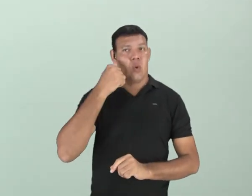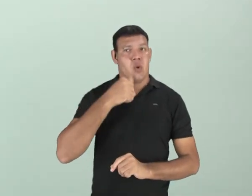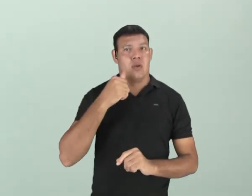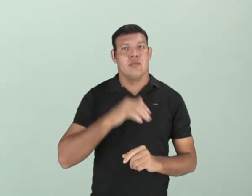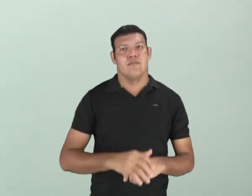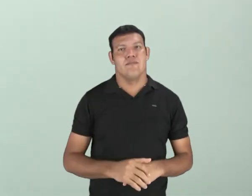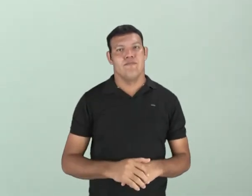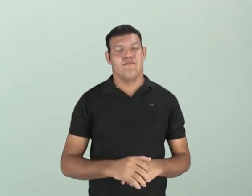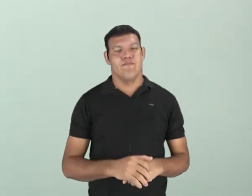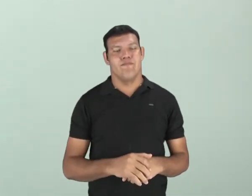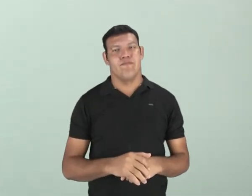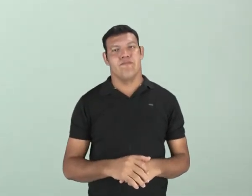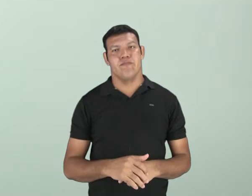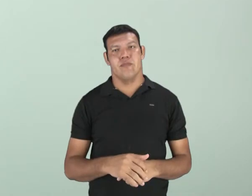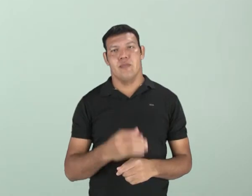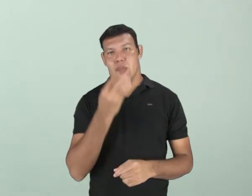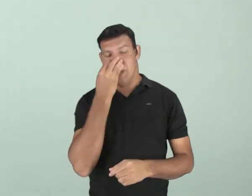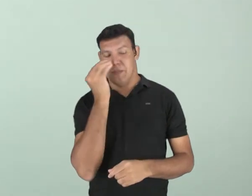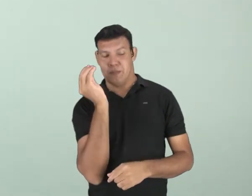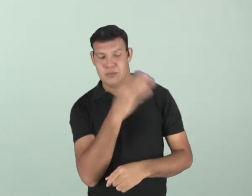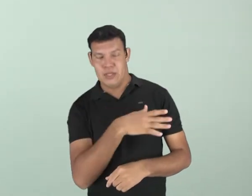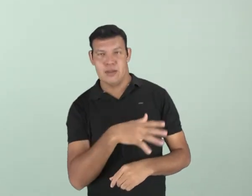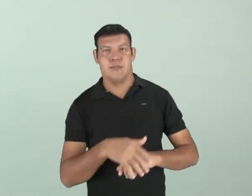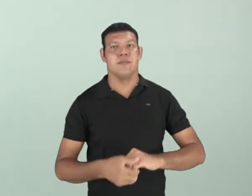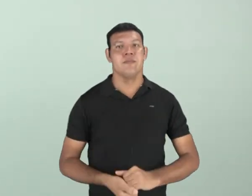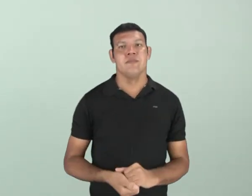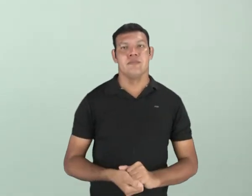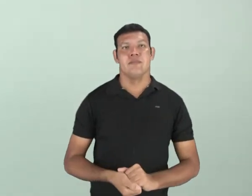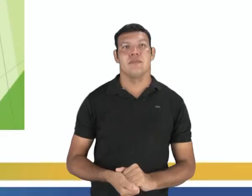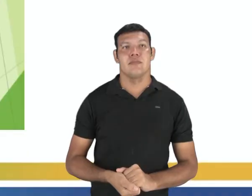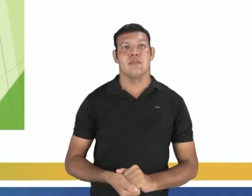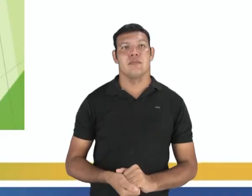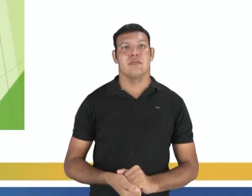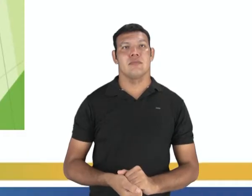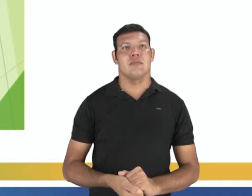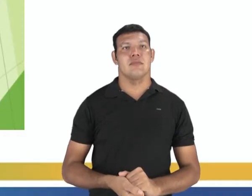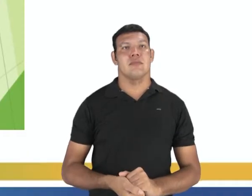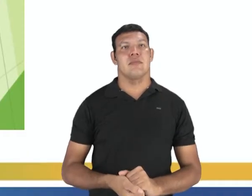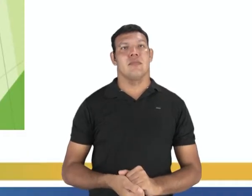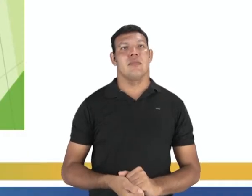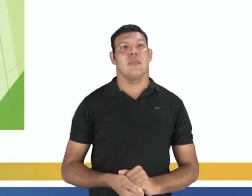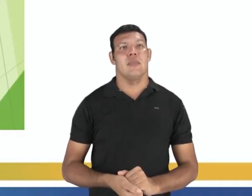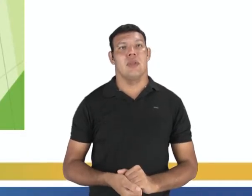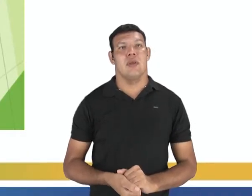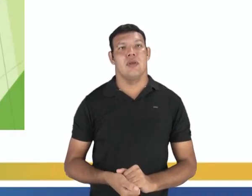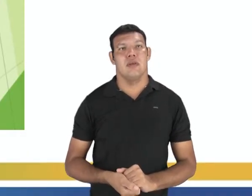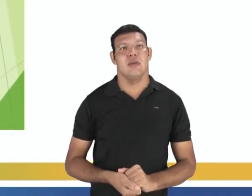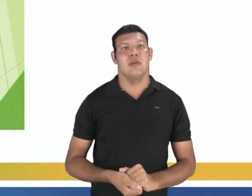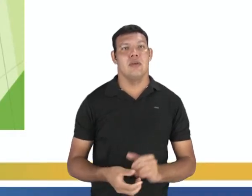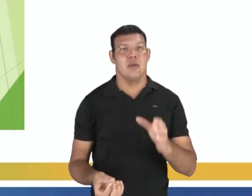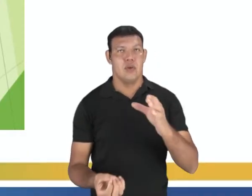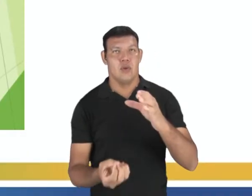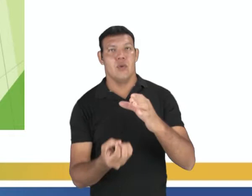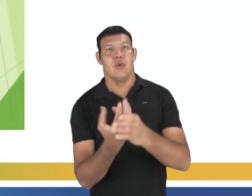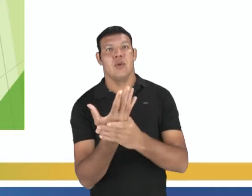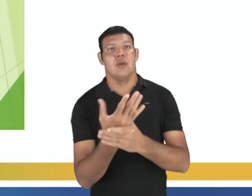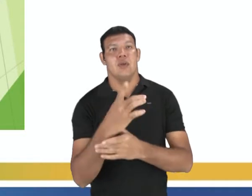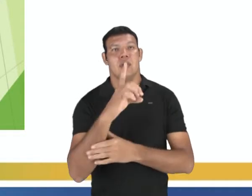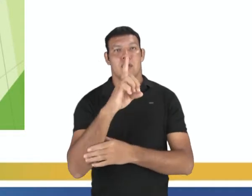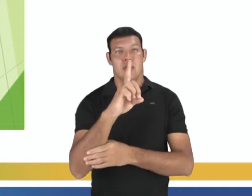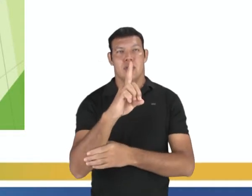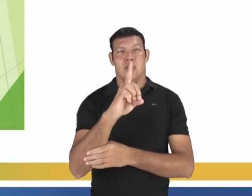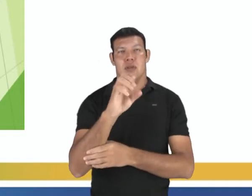né, elas eram descartadas, tá, pessoal? Esparta foi uma polis de origem dórica, fundada na Lacônia, na península